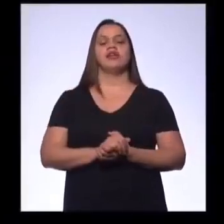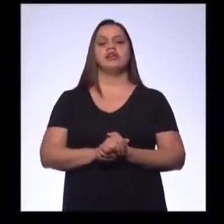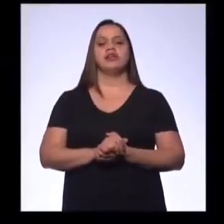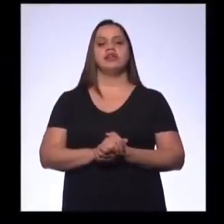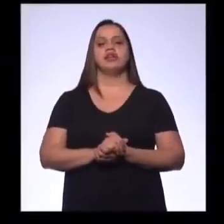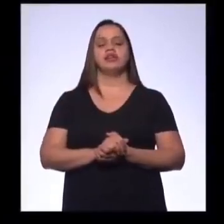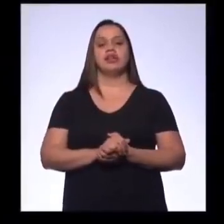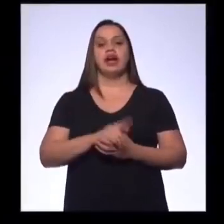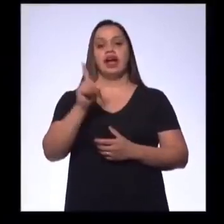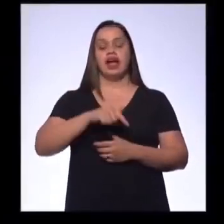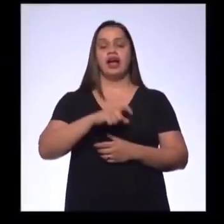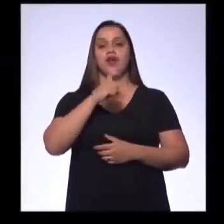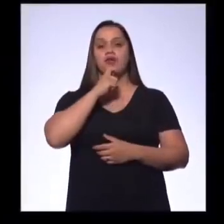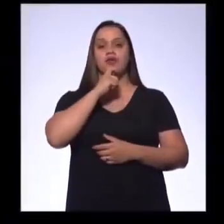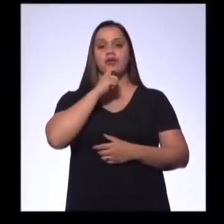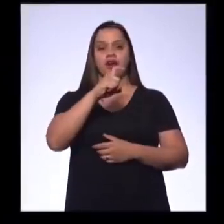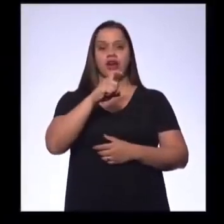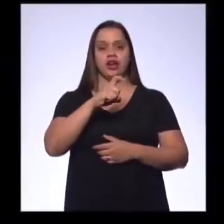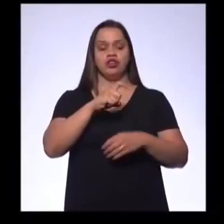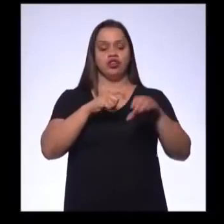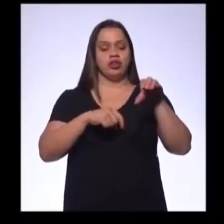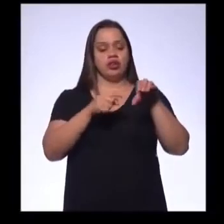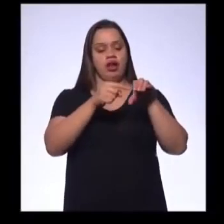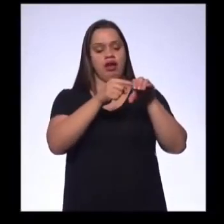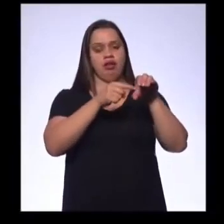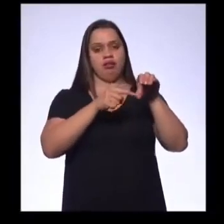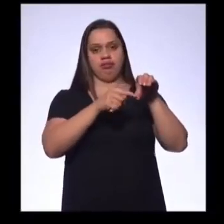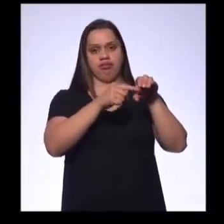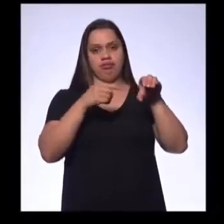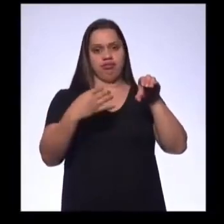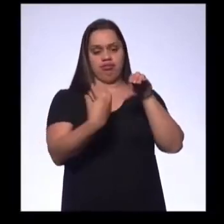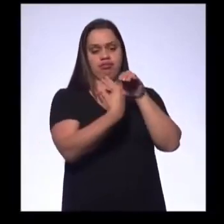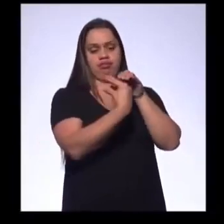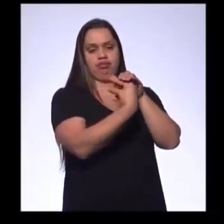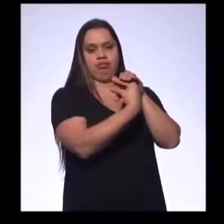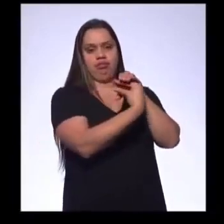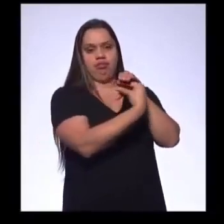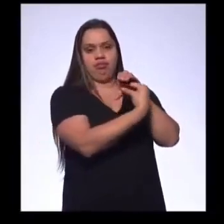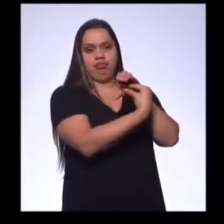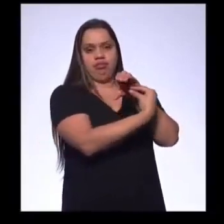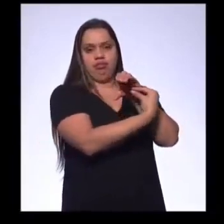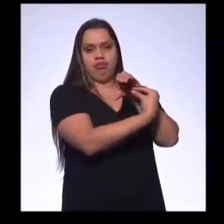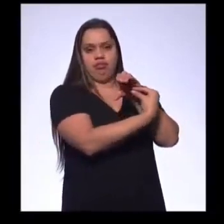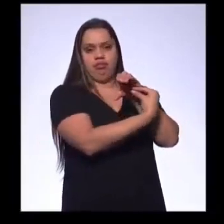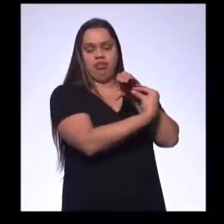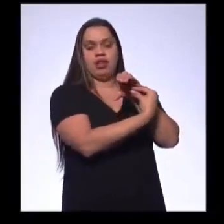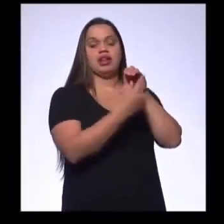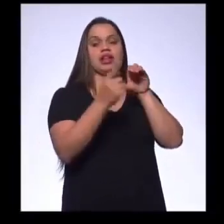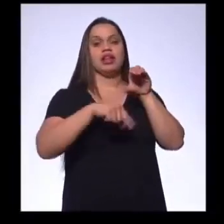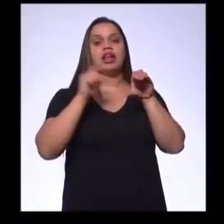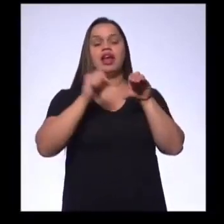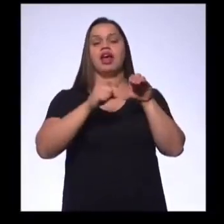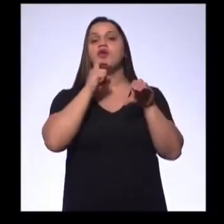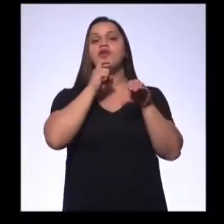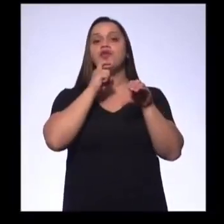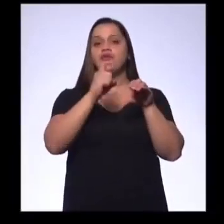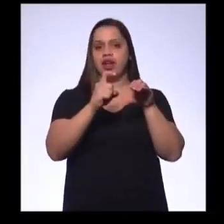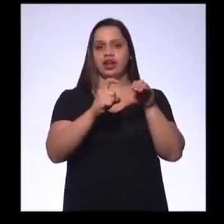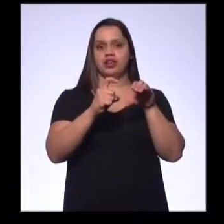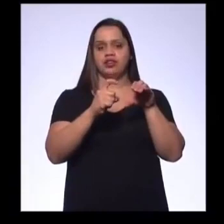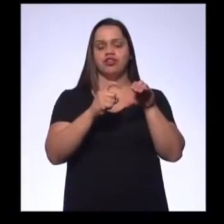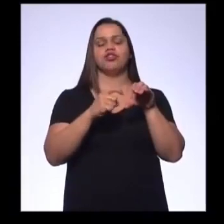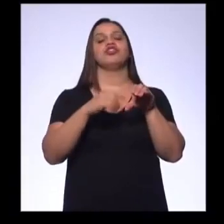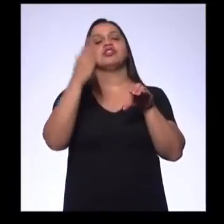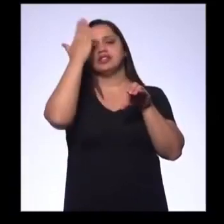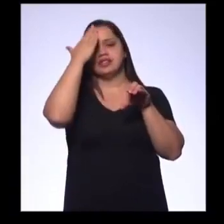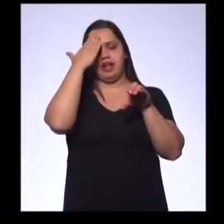o verde que é do seu cone. Tá bom? Você tem um cone que capta essa cor aí e sabe que é